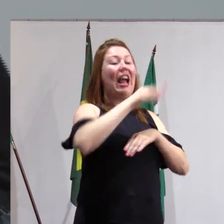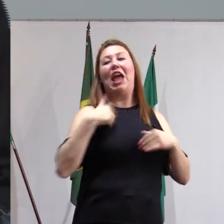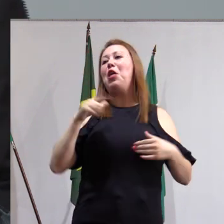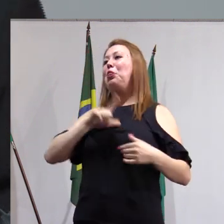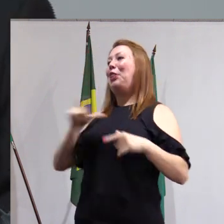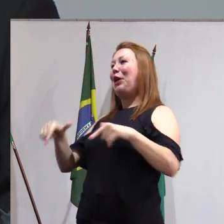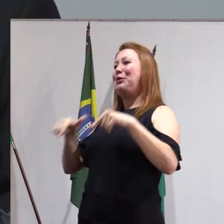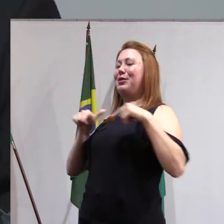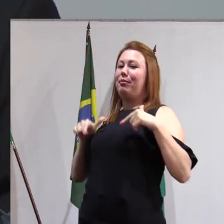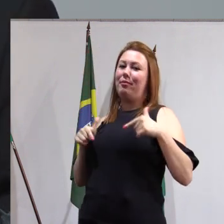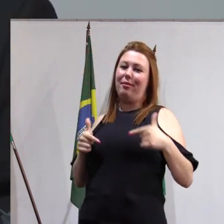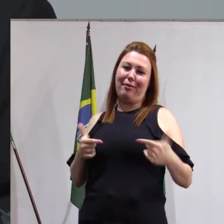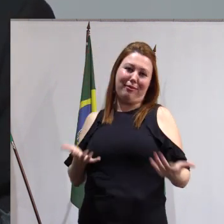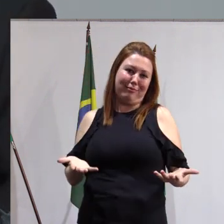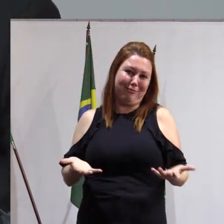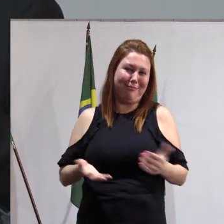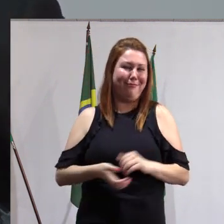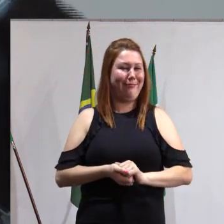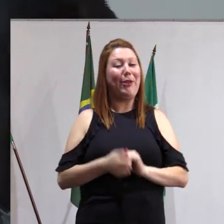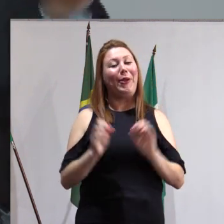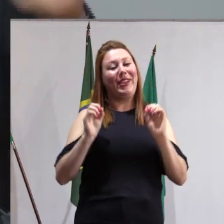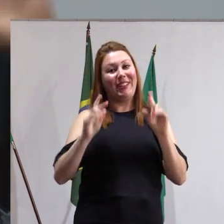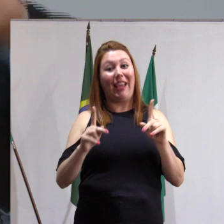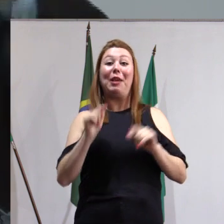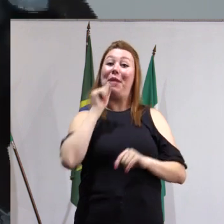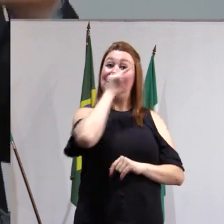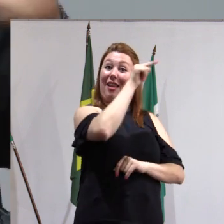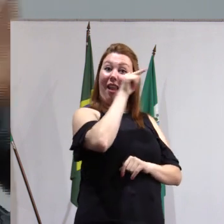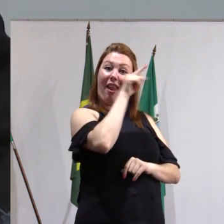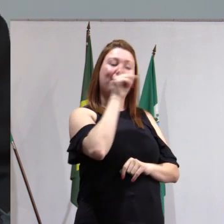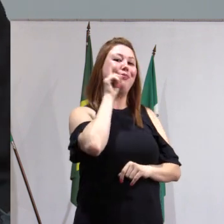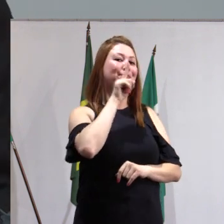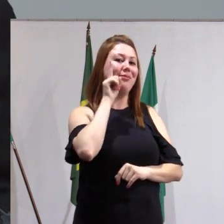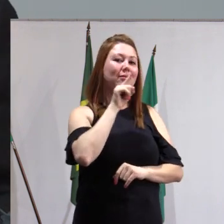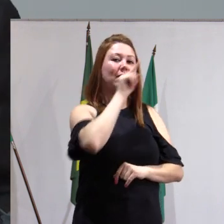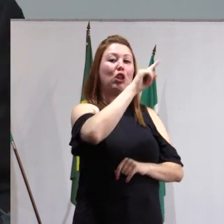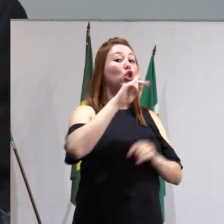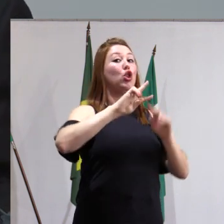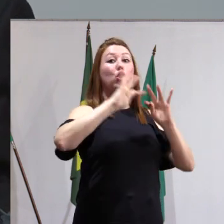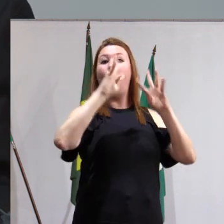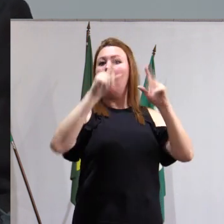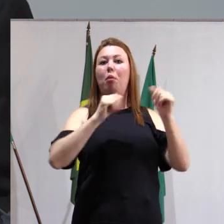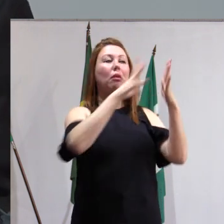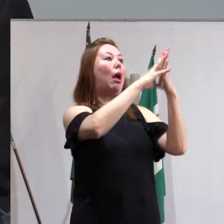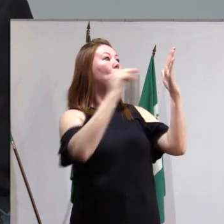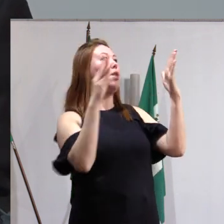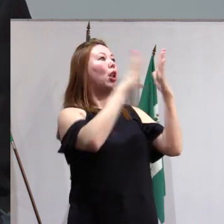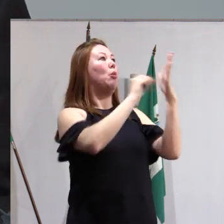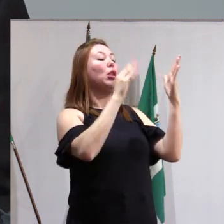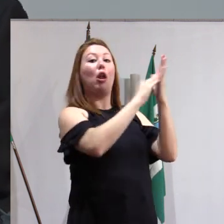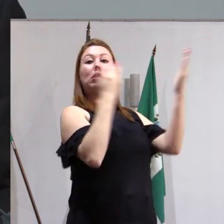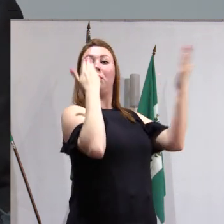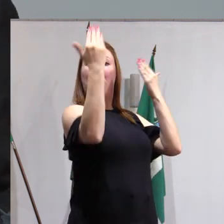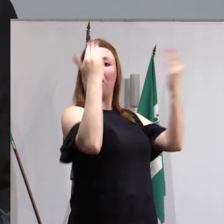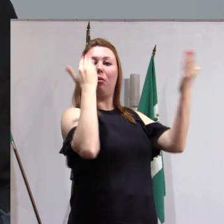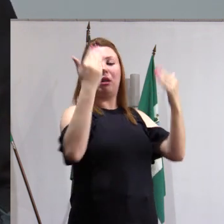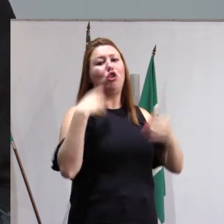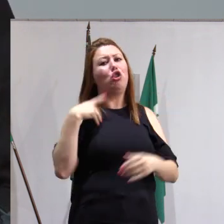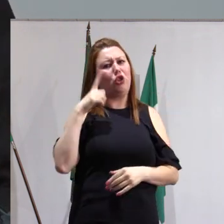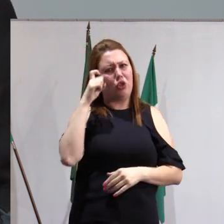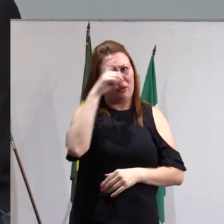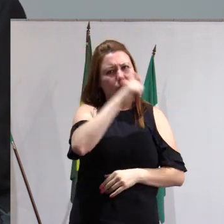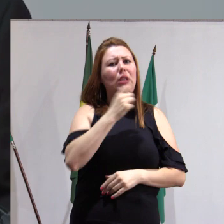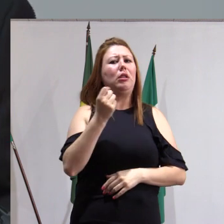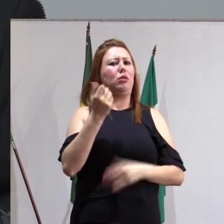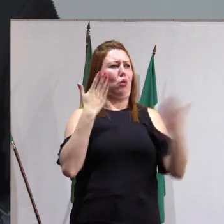Né? E Harvard, assim, um grande parâmetro. Eu acho muito difícil a comparação. Né? Alguém